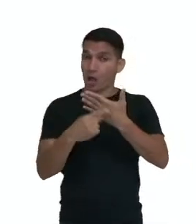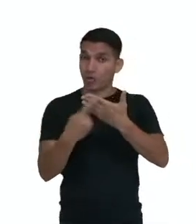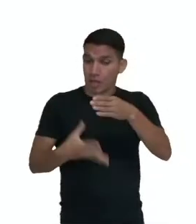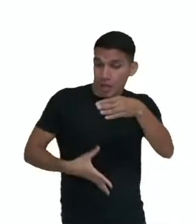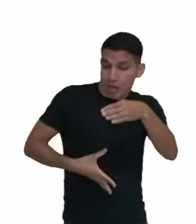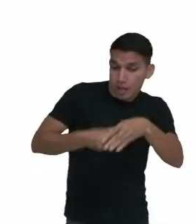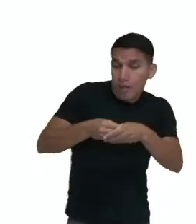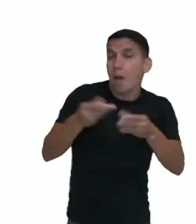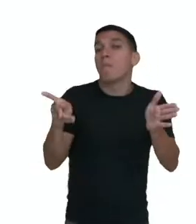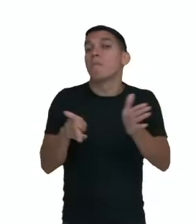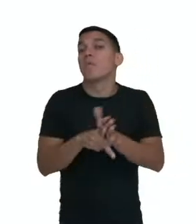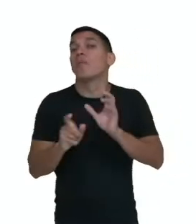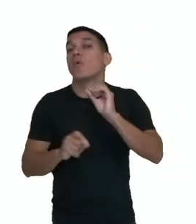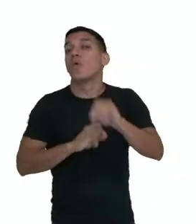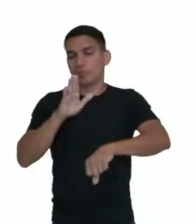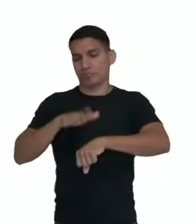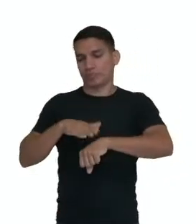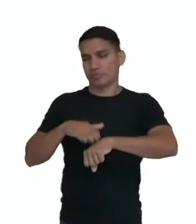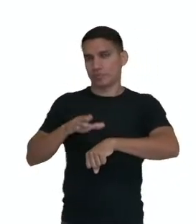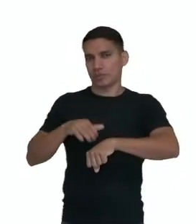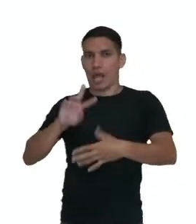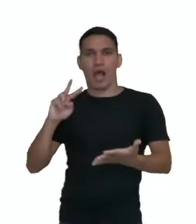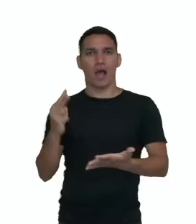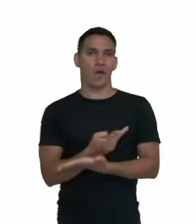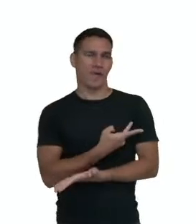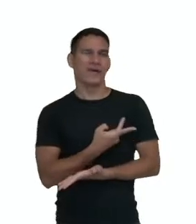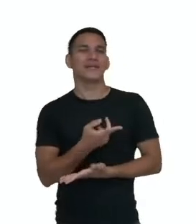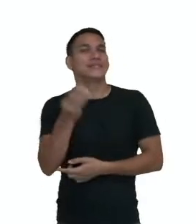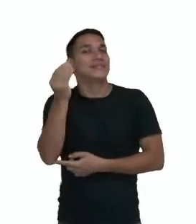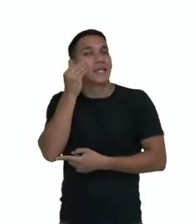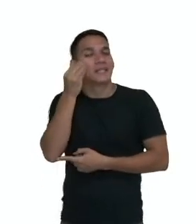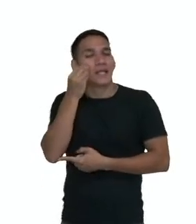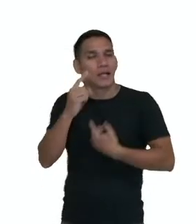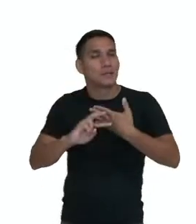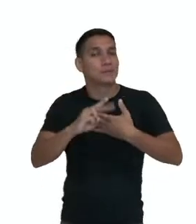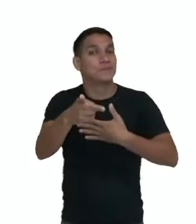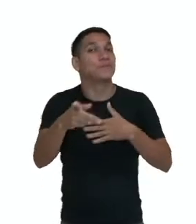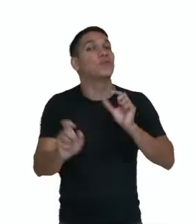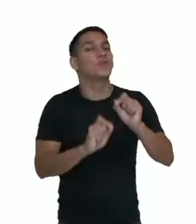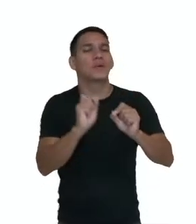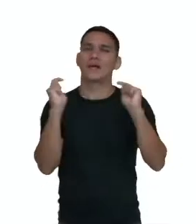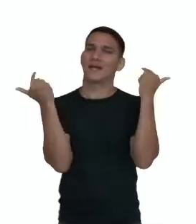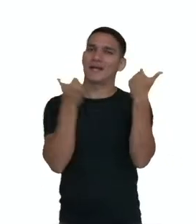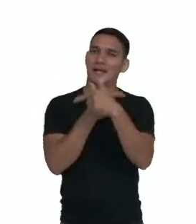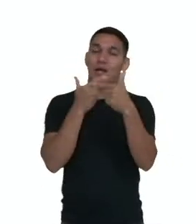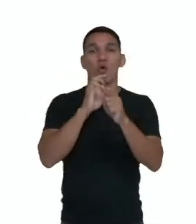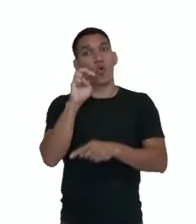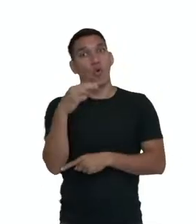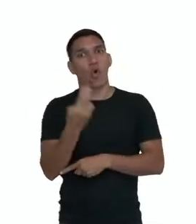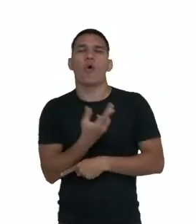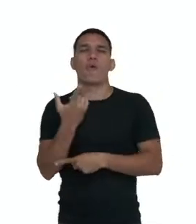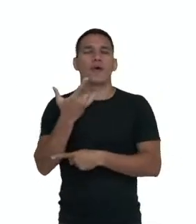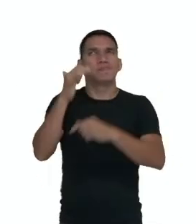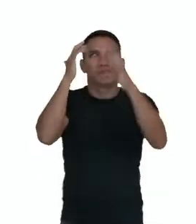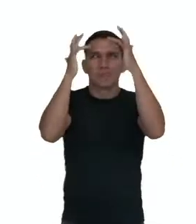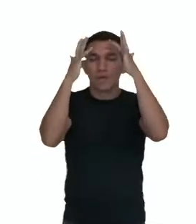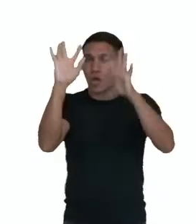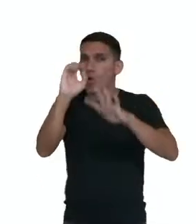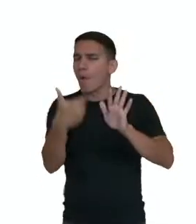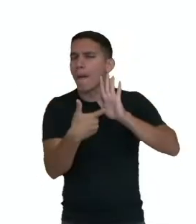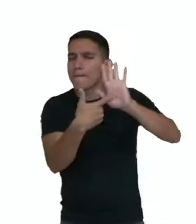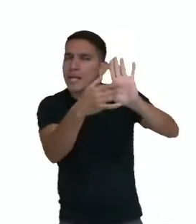pessoal sobre o acontecimento, né? Com a intenção de causar humor, reflexão ou ainda mostrar um detalhe